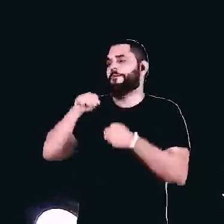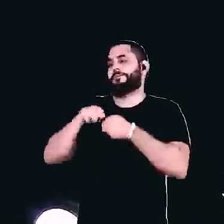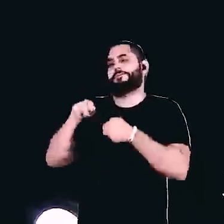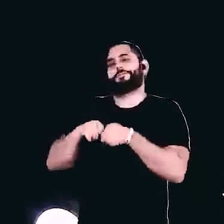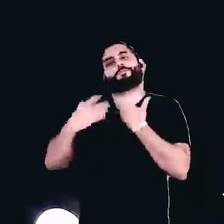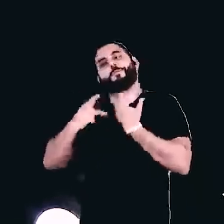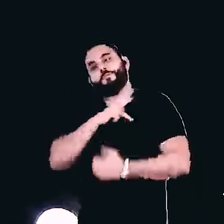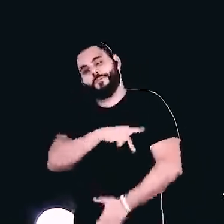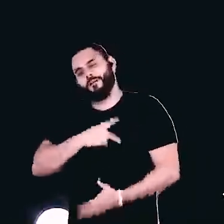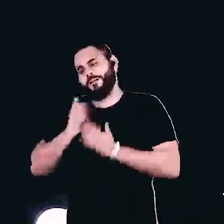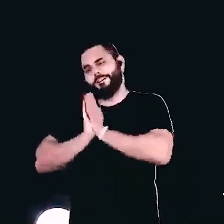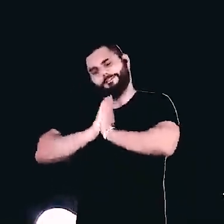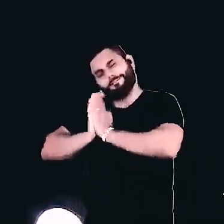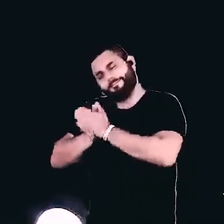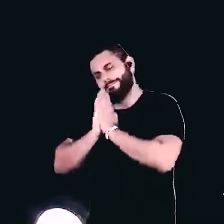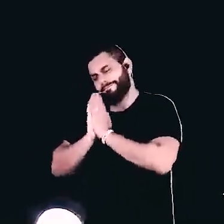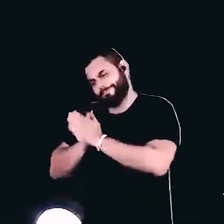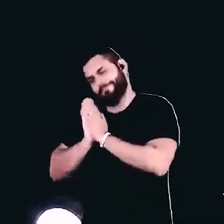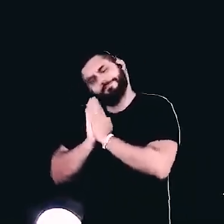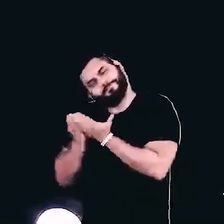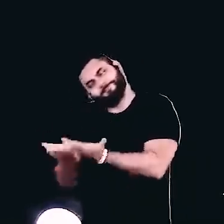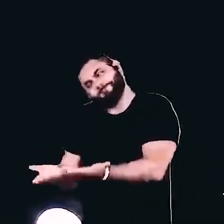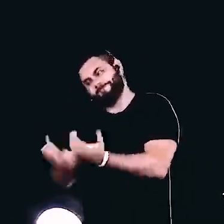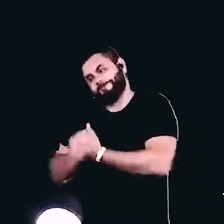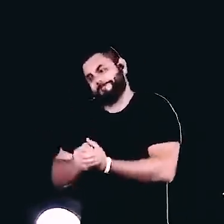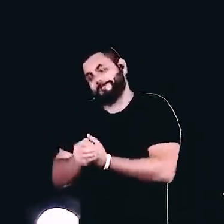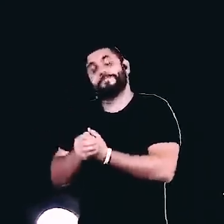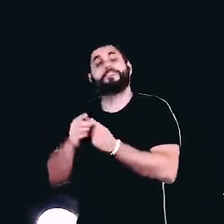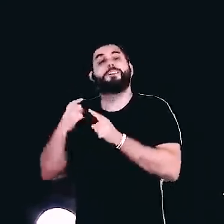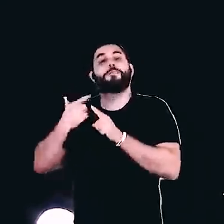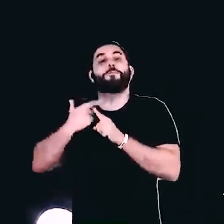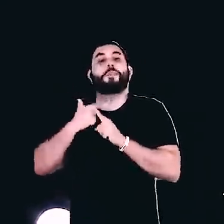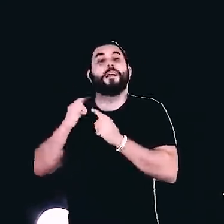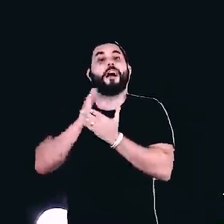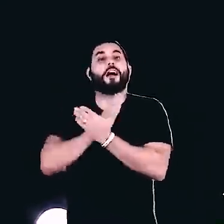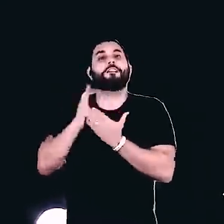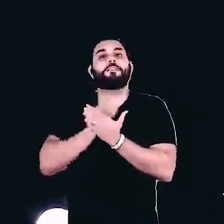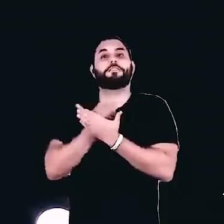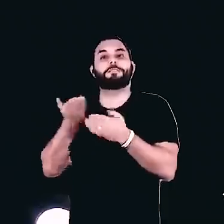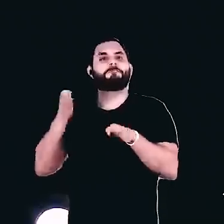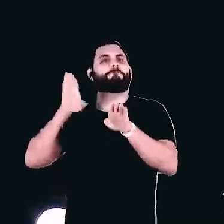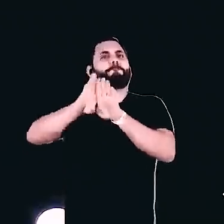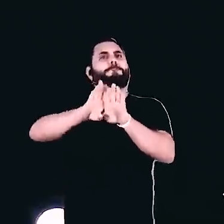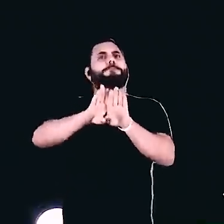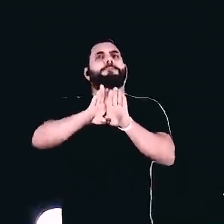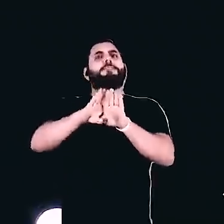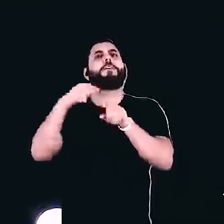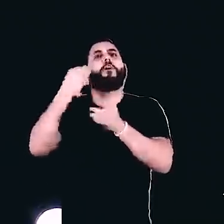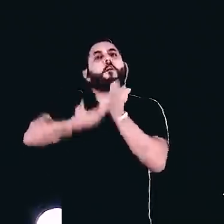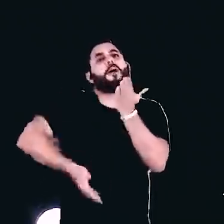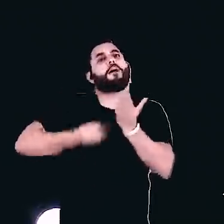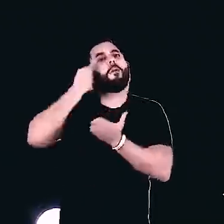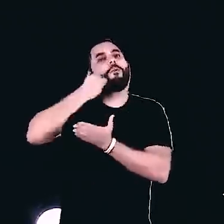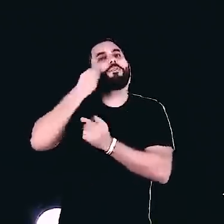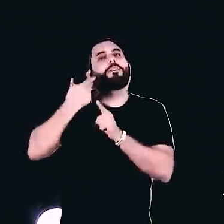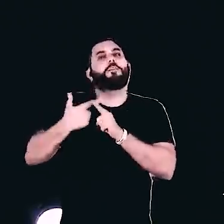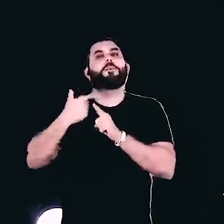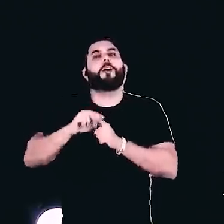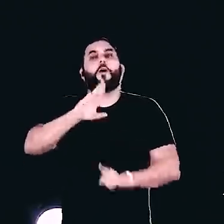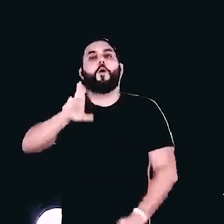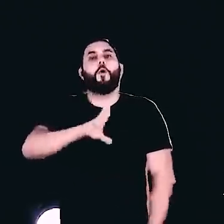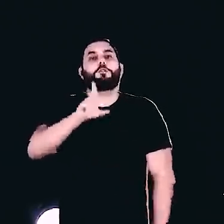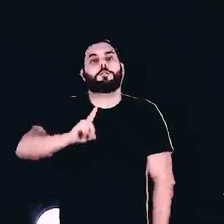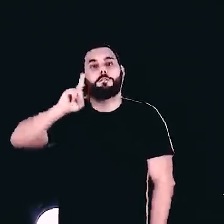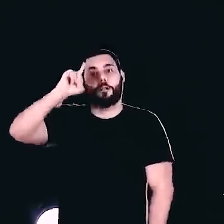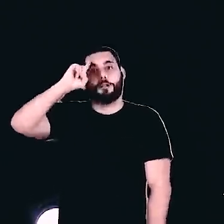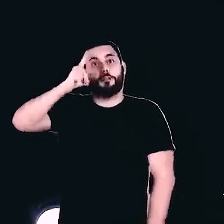quando Paulo falou desse jeito com Filemão. Sabe por quê? Porque às vezes a gente fecha portas na nossa vida, porque ao invés de usar nossa